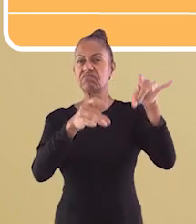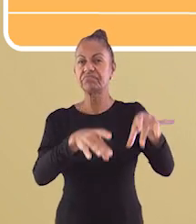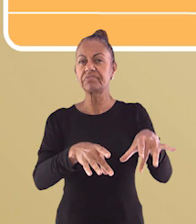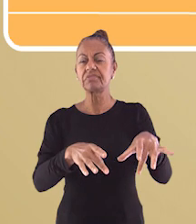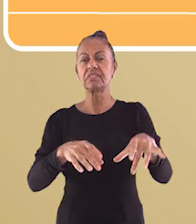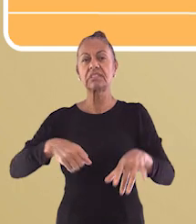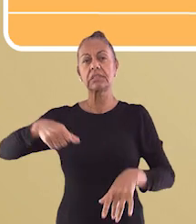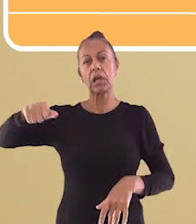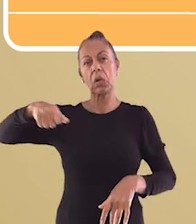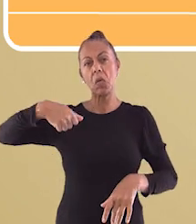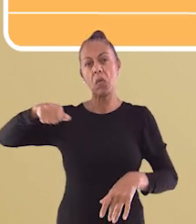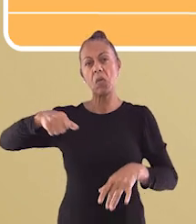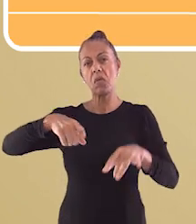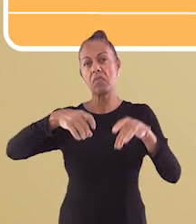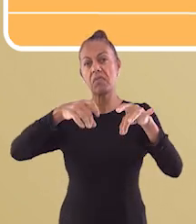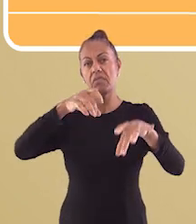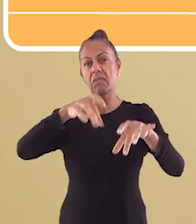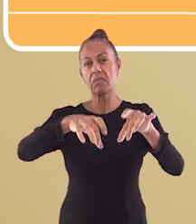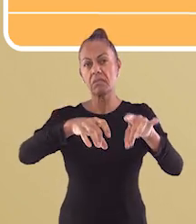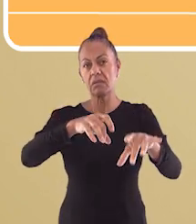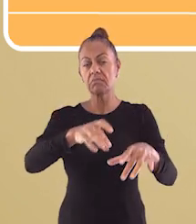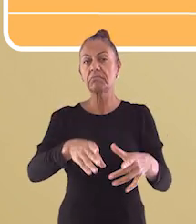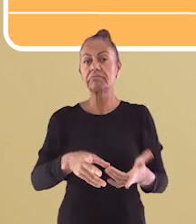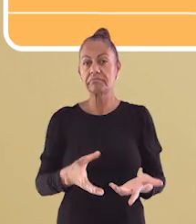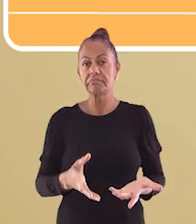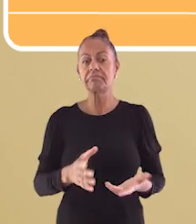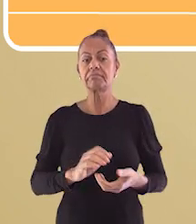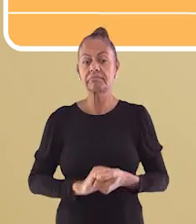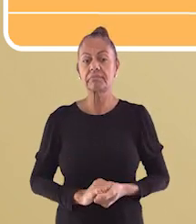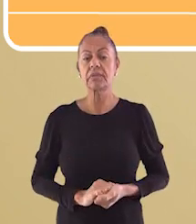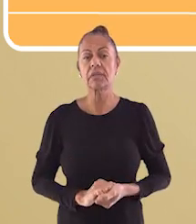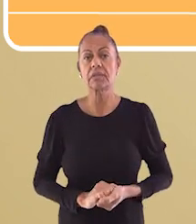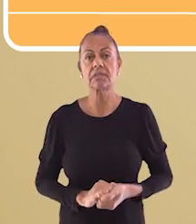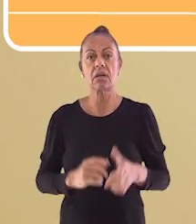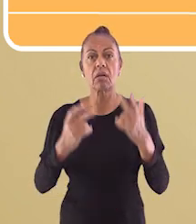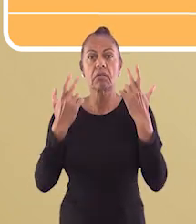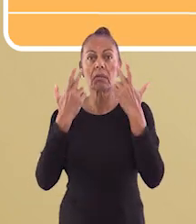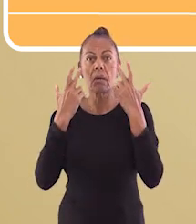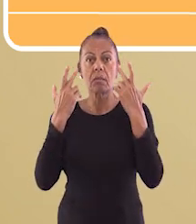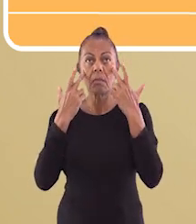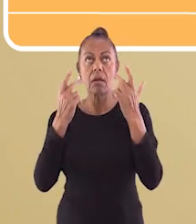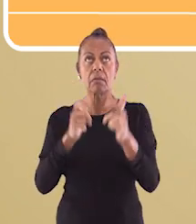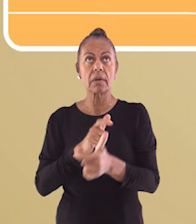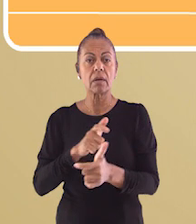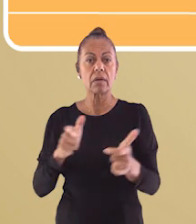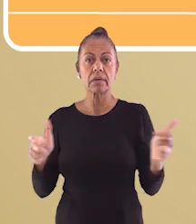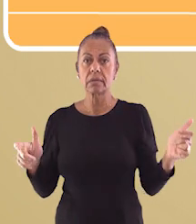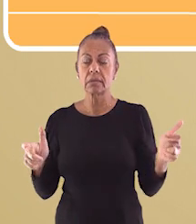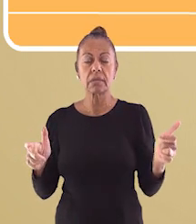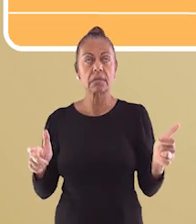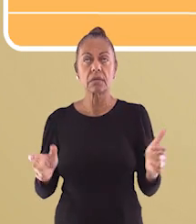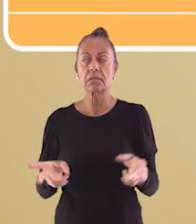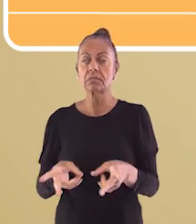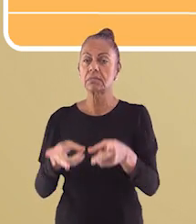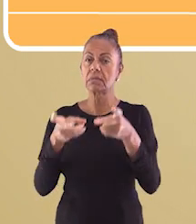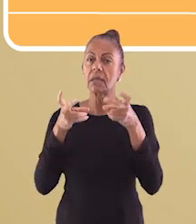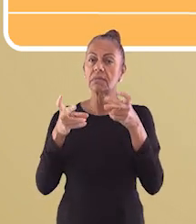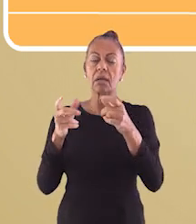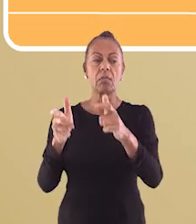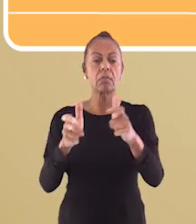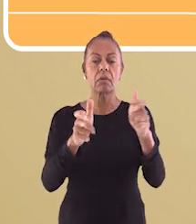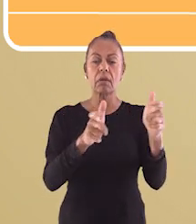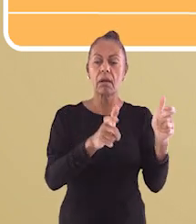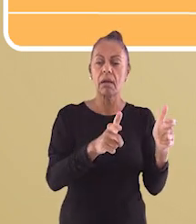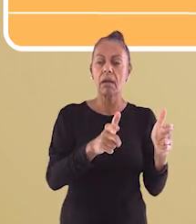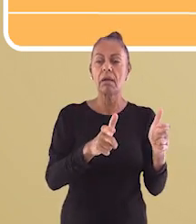sendo jogado, ou seja, é lixo. Poluição sedimentar. É o tipo de poluição mais comum e mais visível, infelizmente, a gente vê em todo